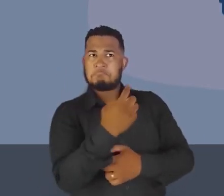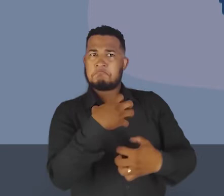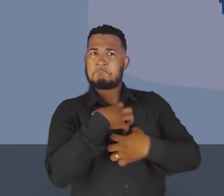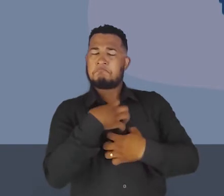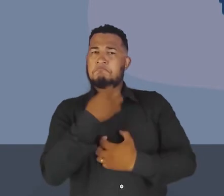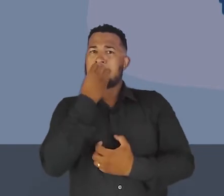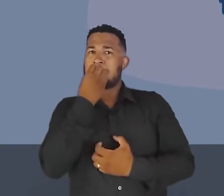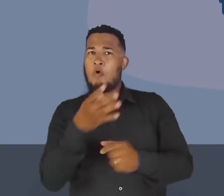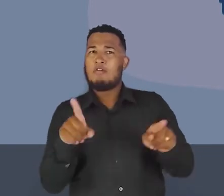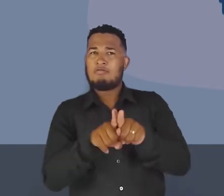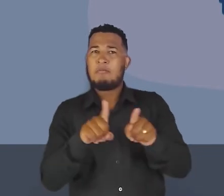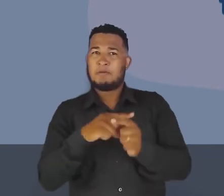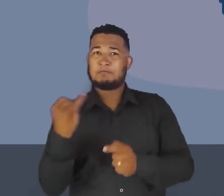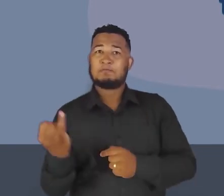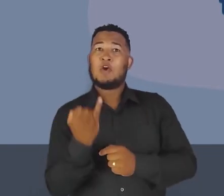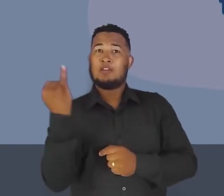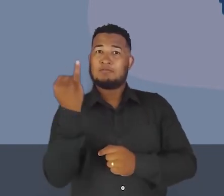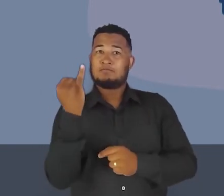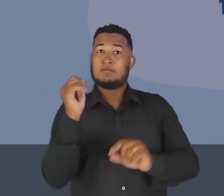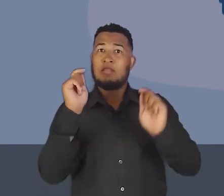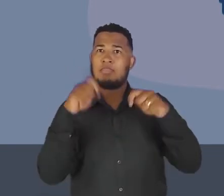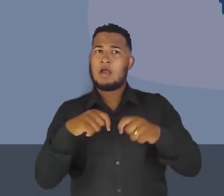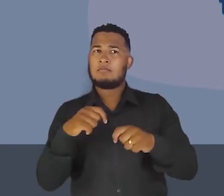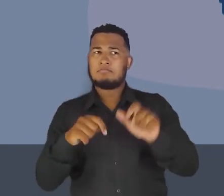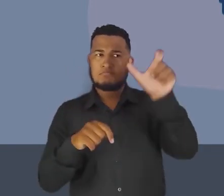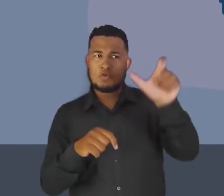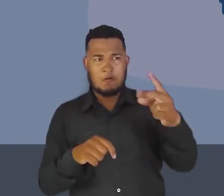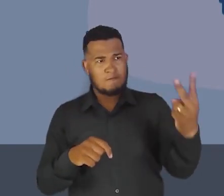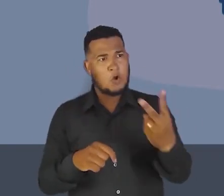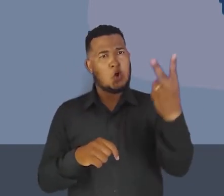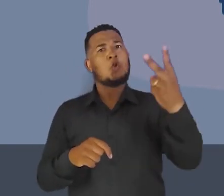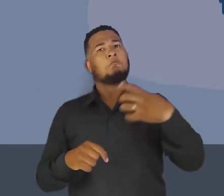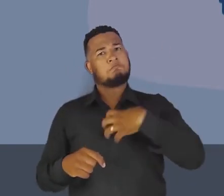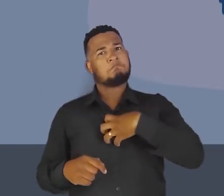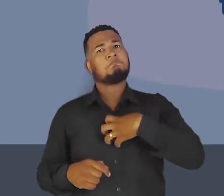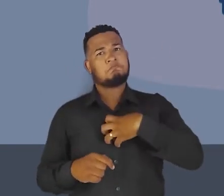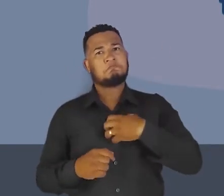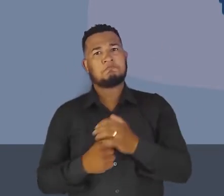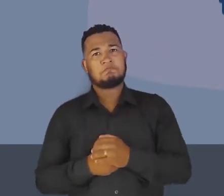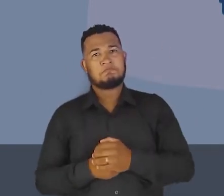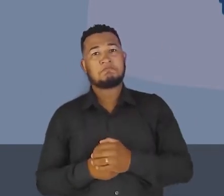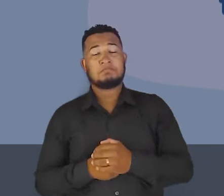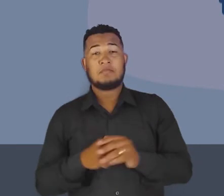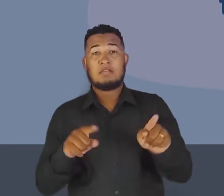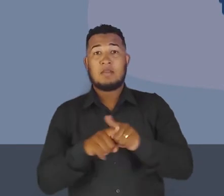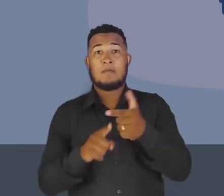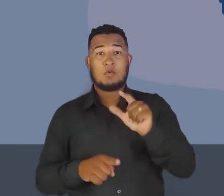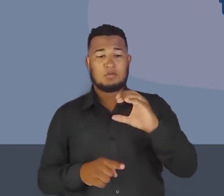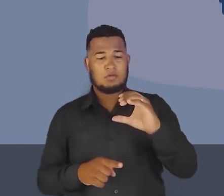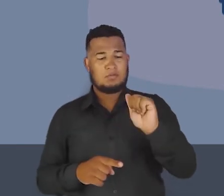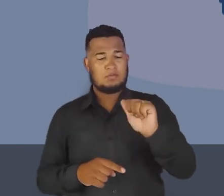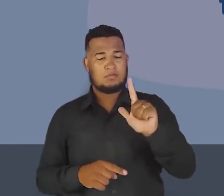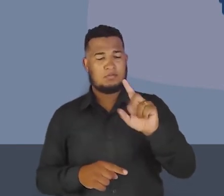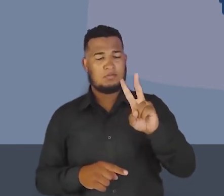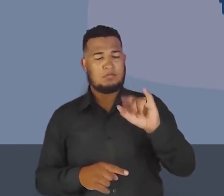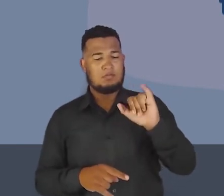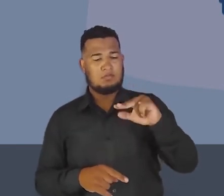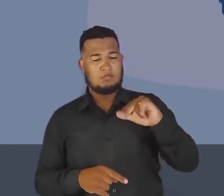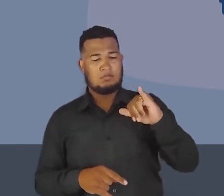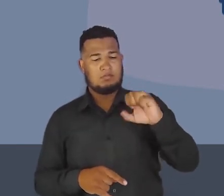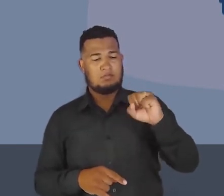boa e importante, que dá valor ao indivíduo. O calvinismo, que é uma religião que surge nessa